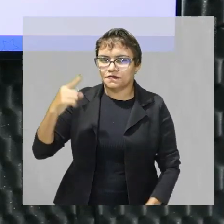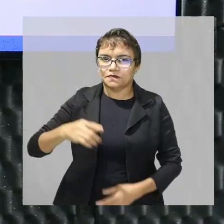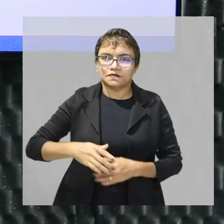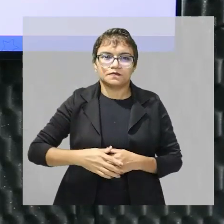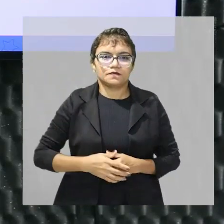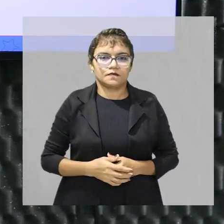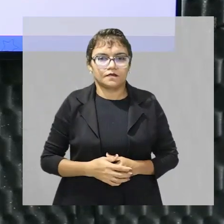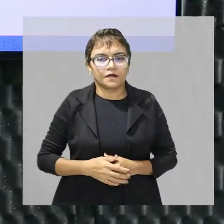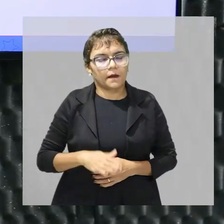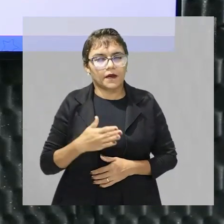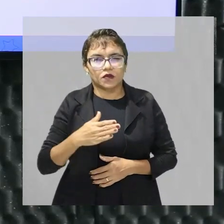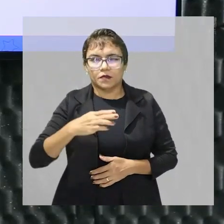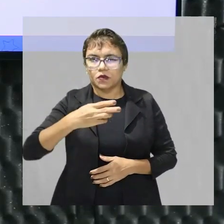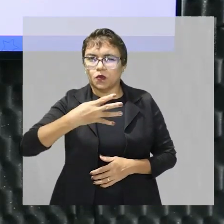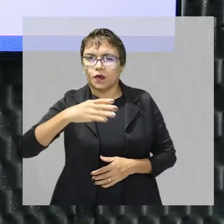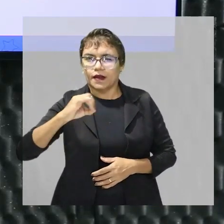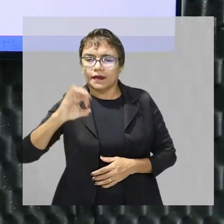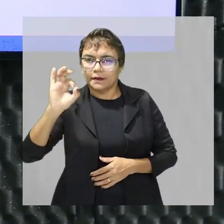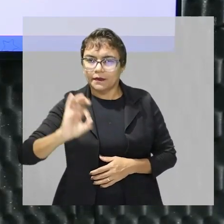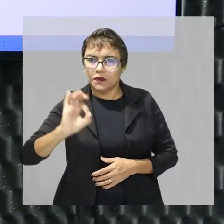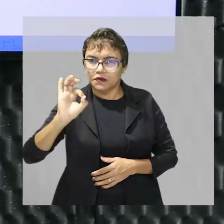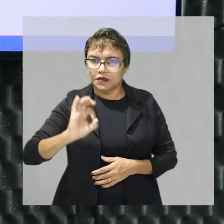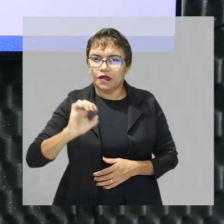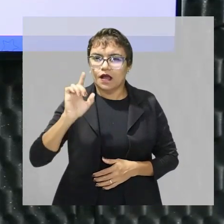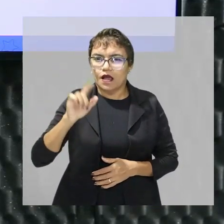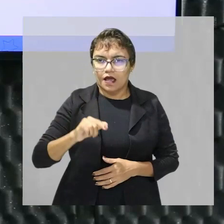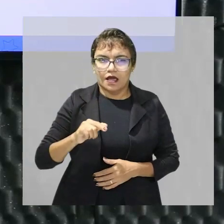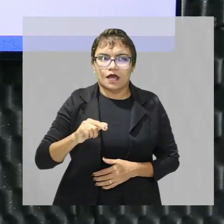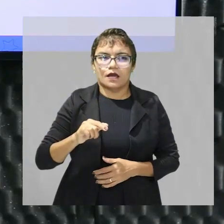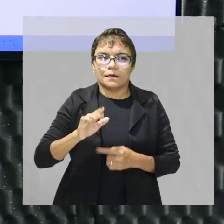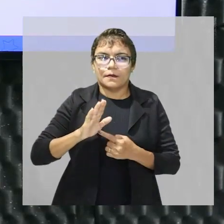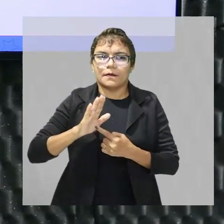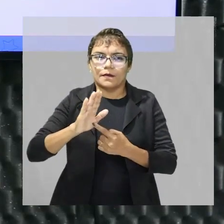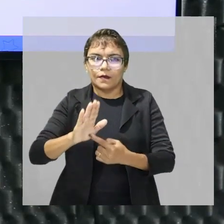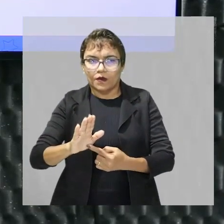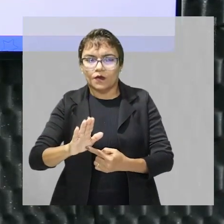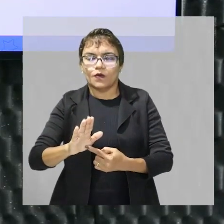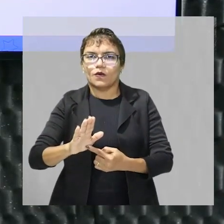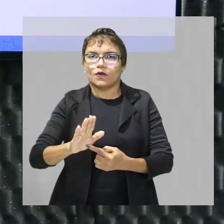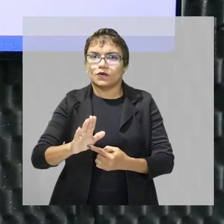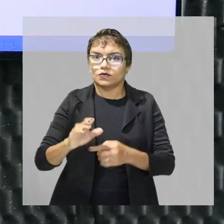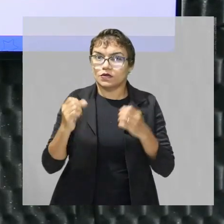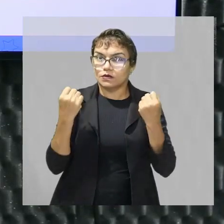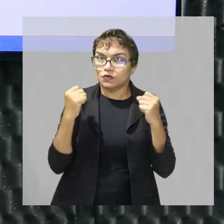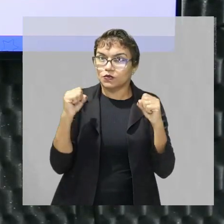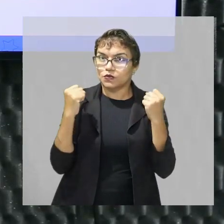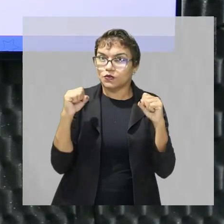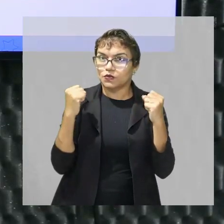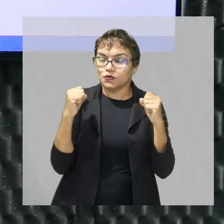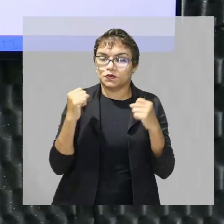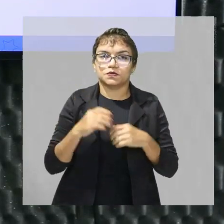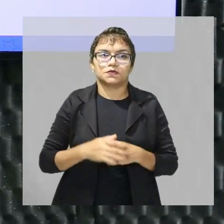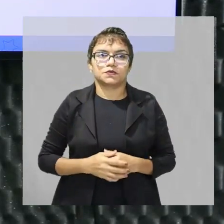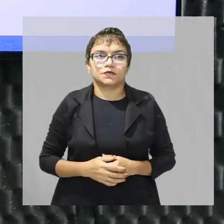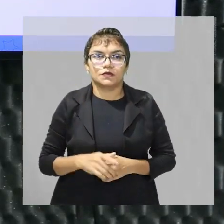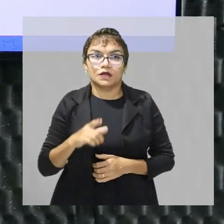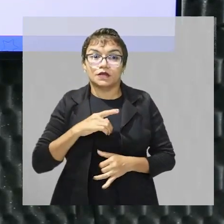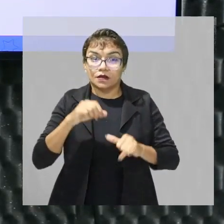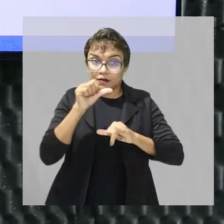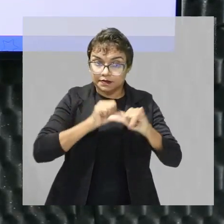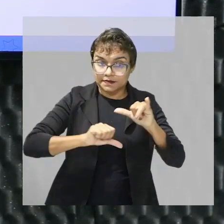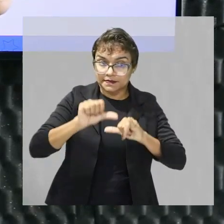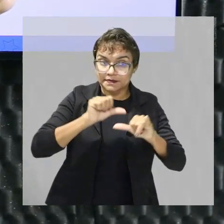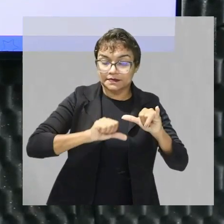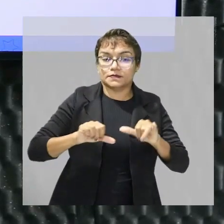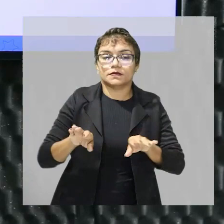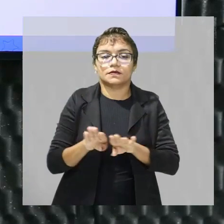que aproximadamente 40% dela é disponibilizada para a atividade muscular. Então, nós temos aqui a reação e